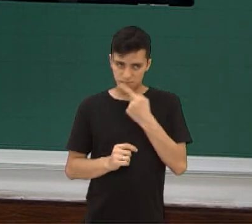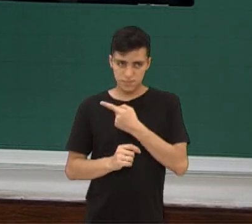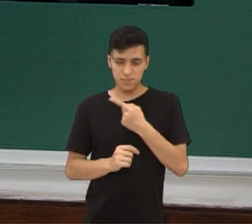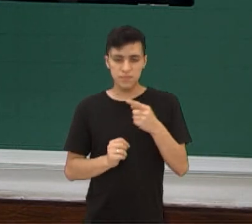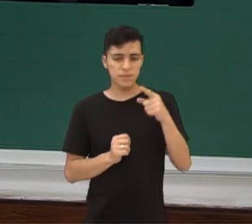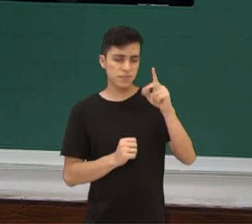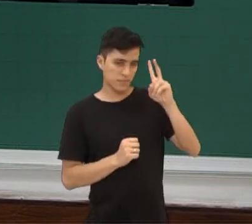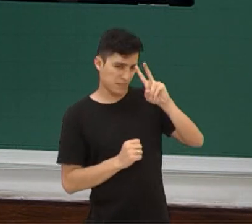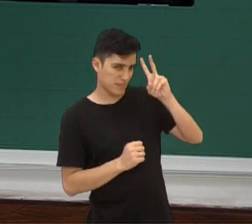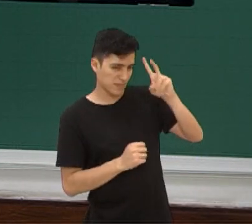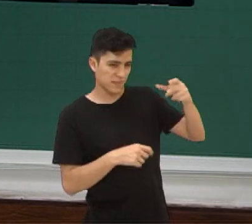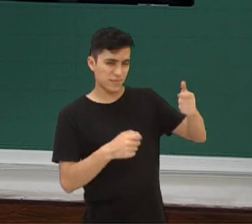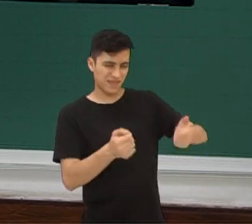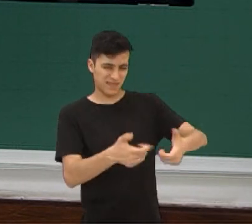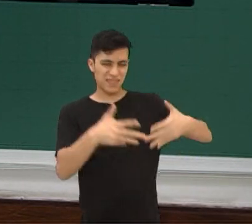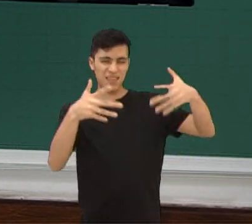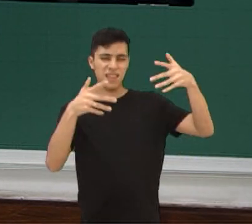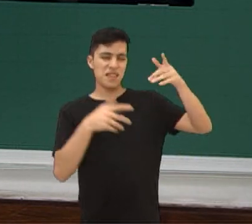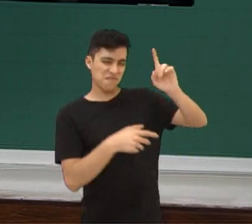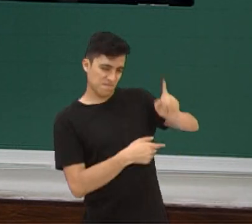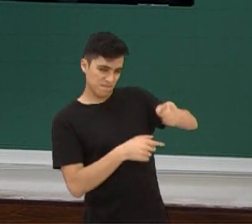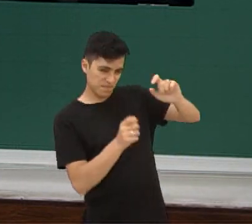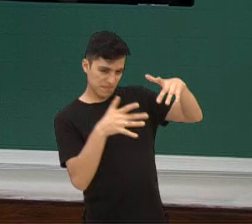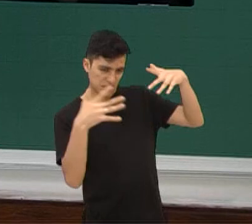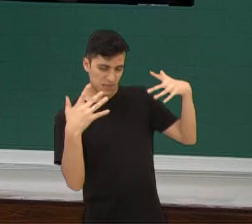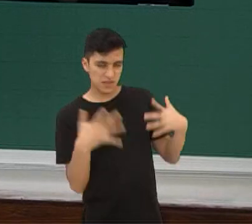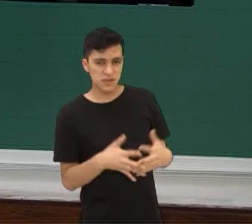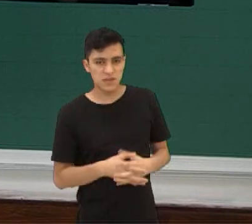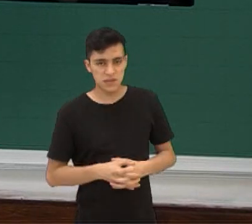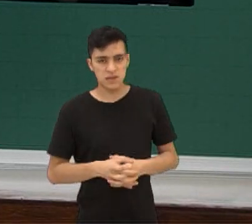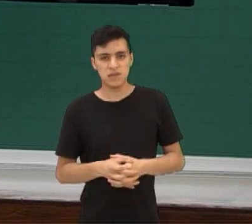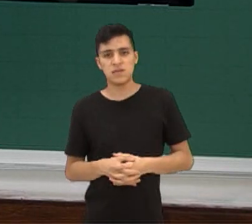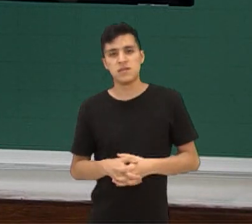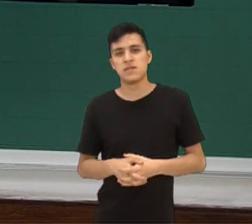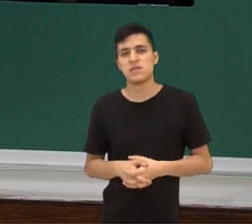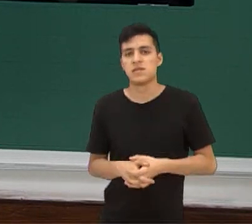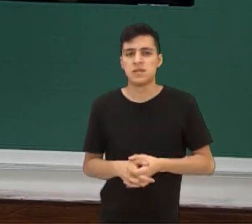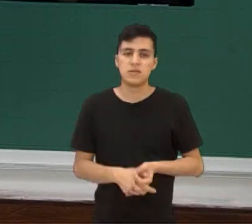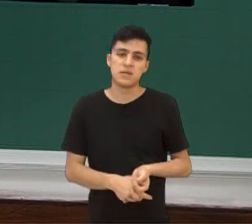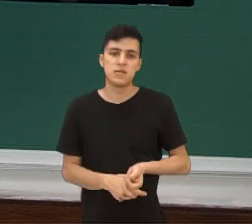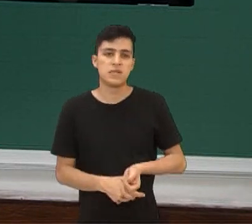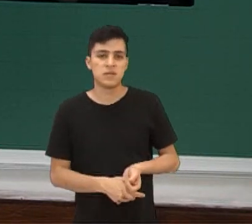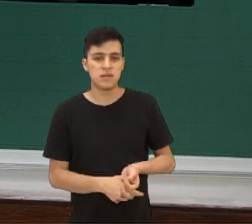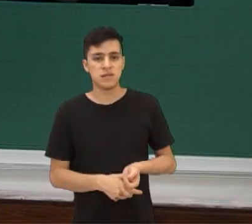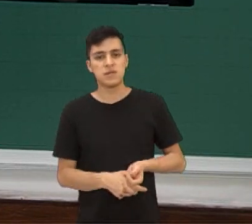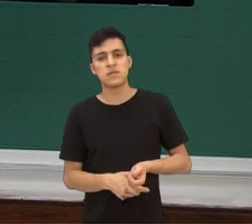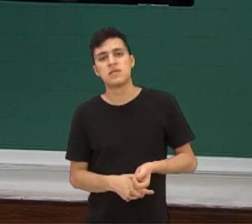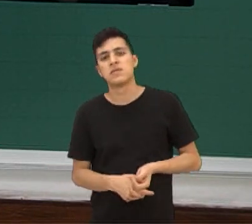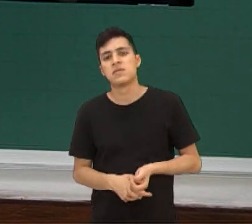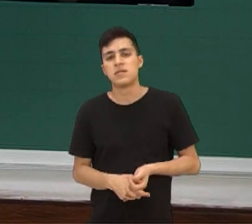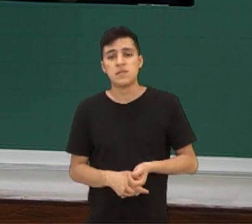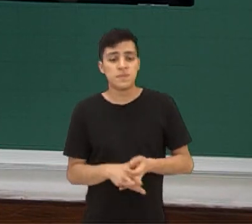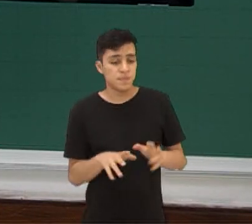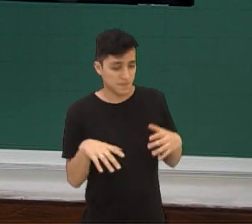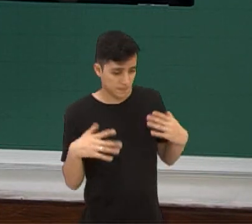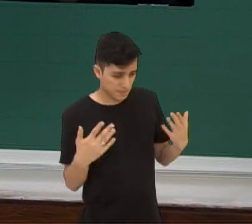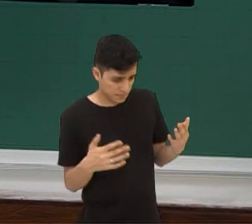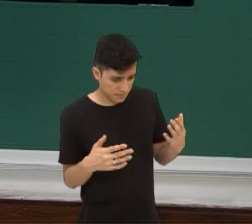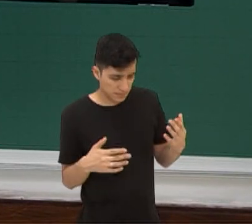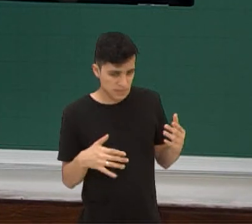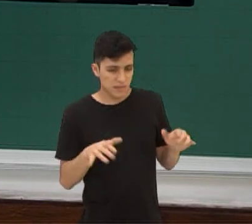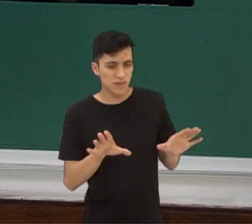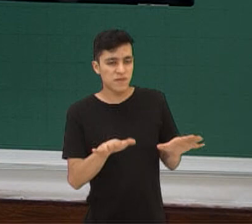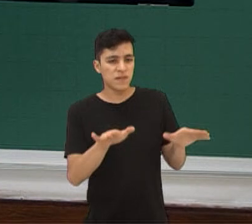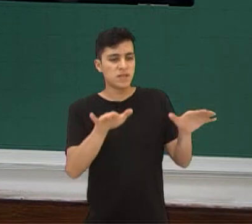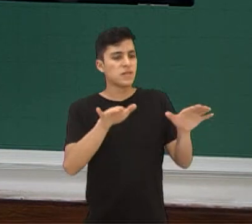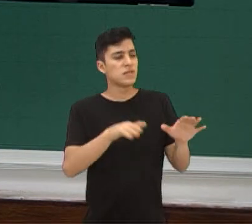conto de fadas, né? Convirtió uma calabaza em um carruaje. Então, ela